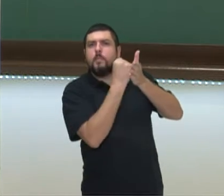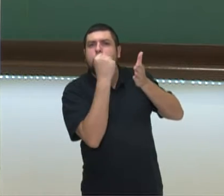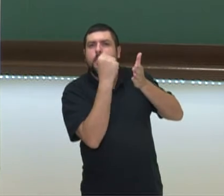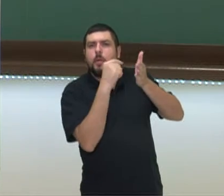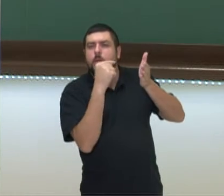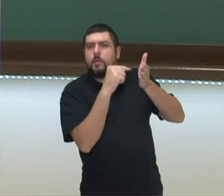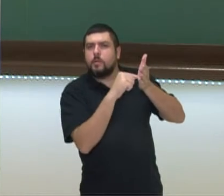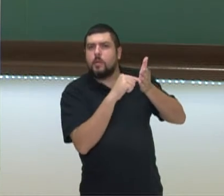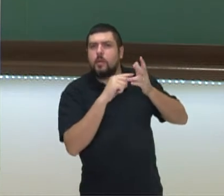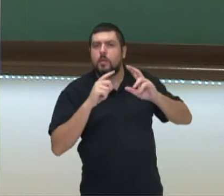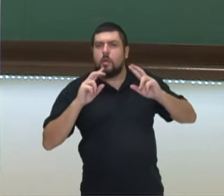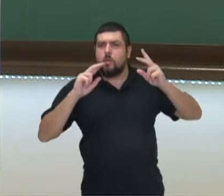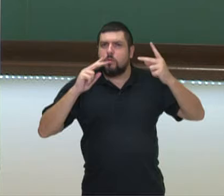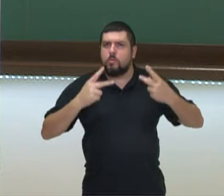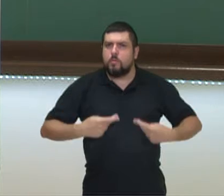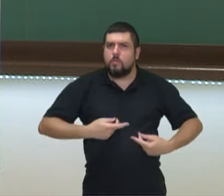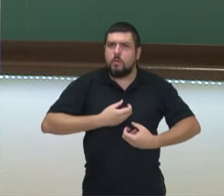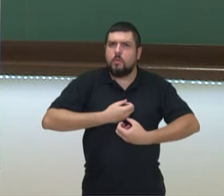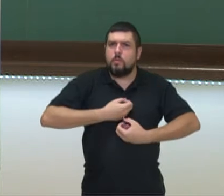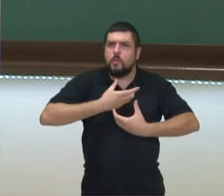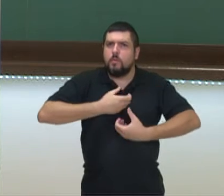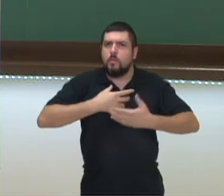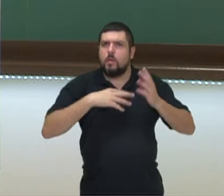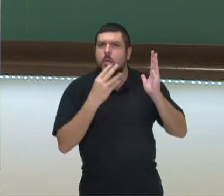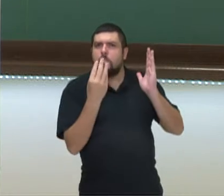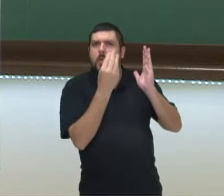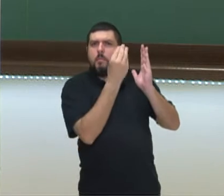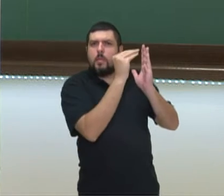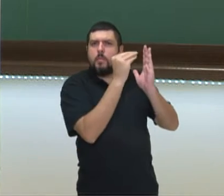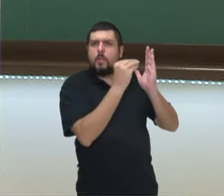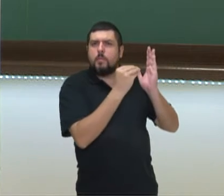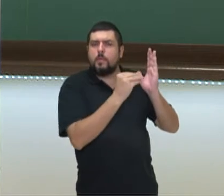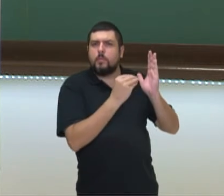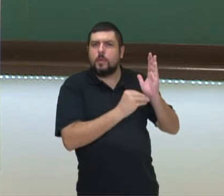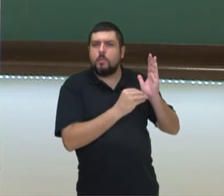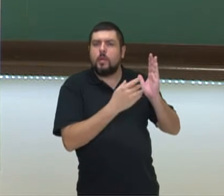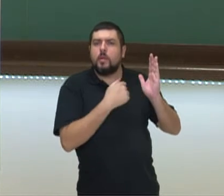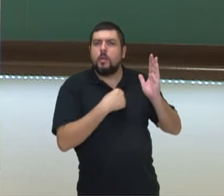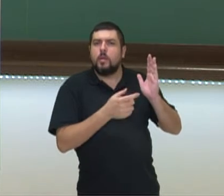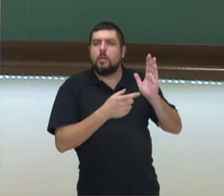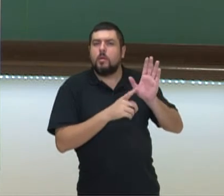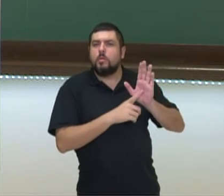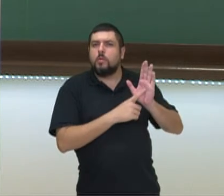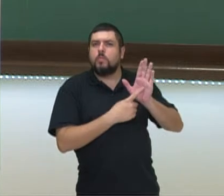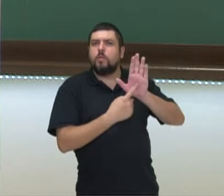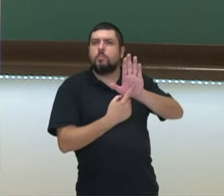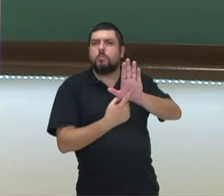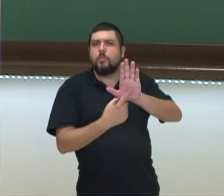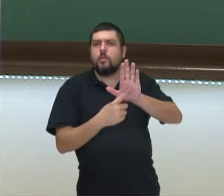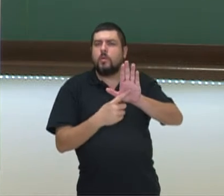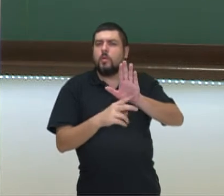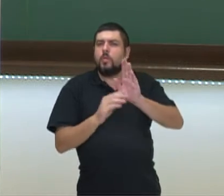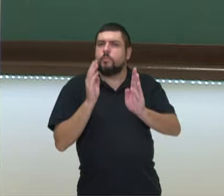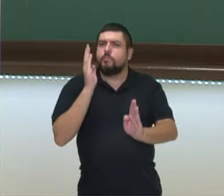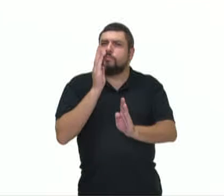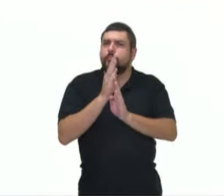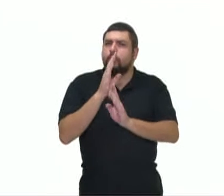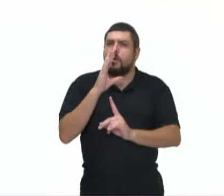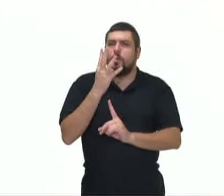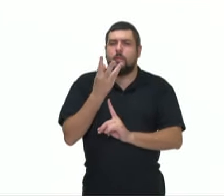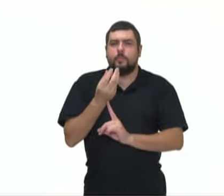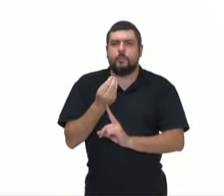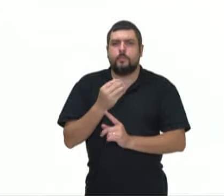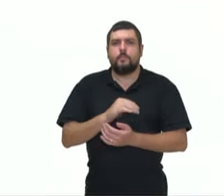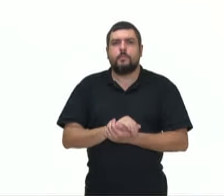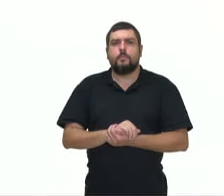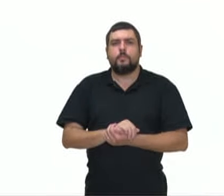presença humana, passaram por ali, representaram, se expressaram através da arte, né? Então aqui, por exemplo,